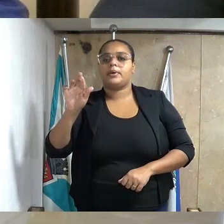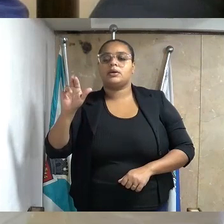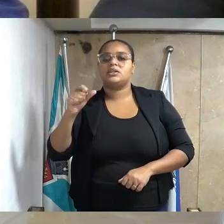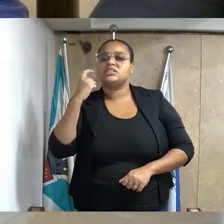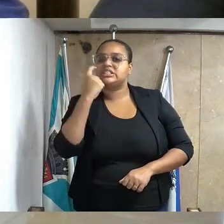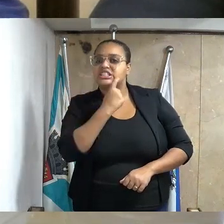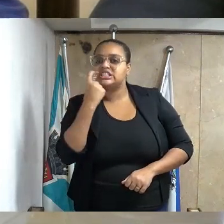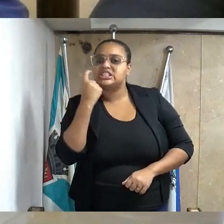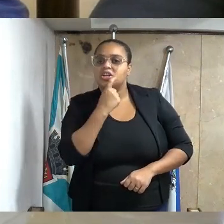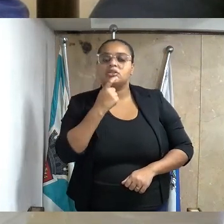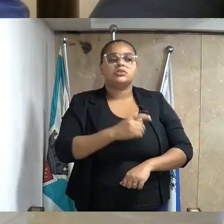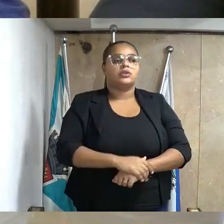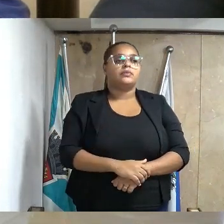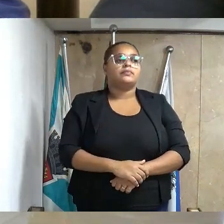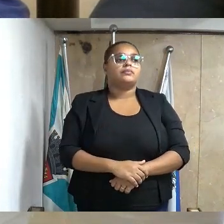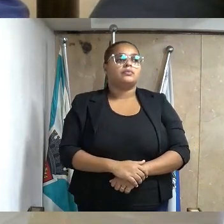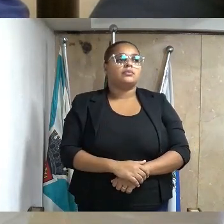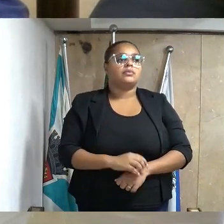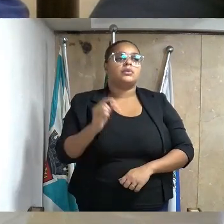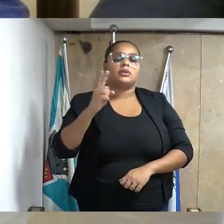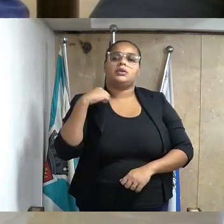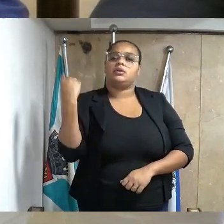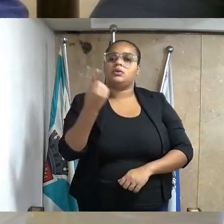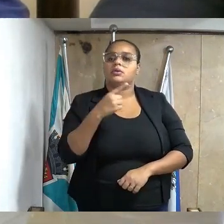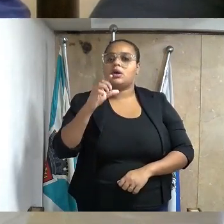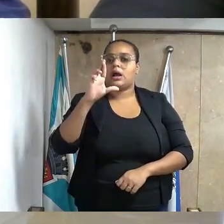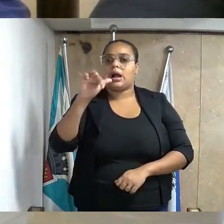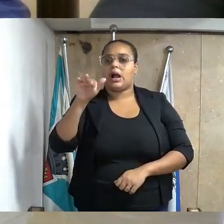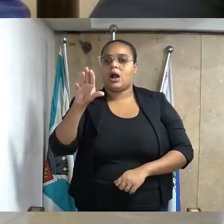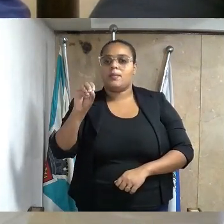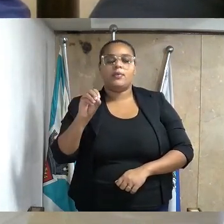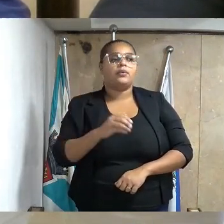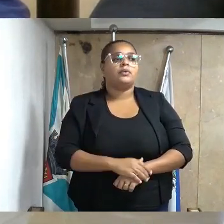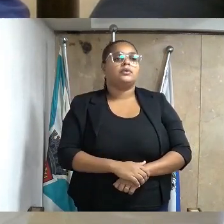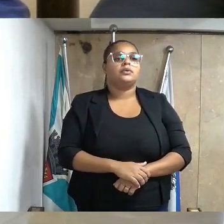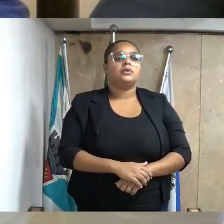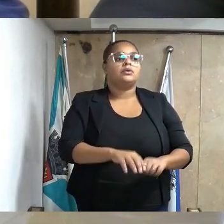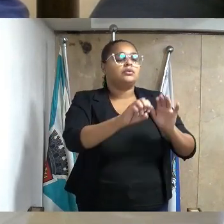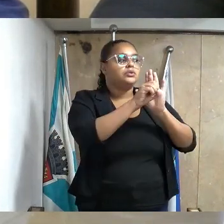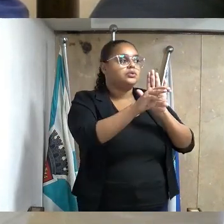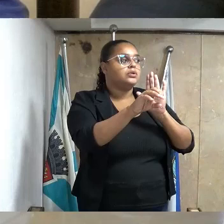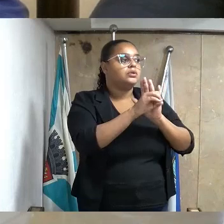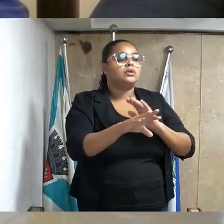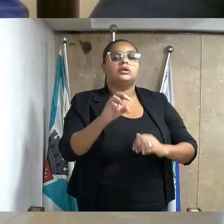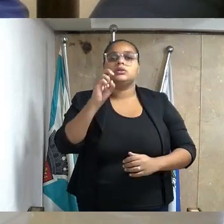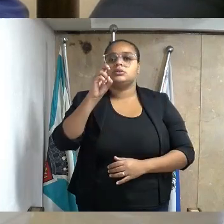dentista, medalha doutor Moacir Rodrigues do Carmo. Indicação